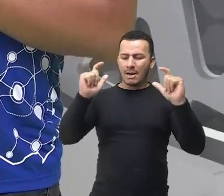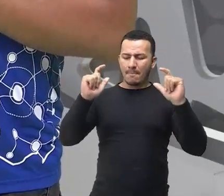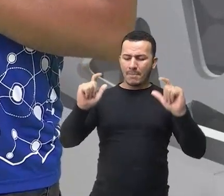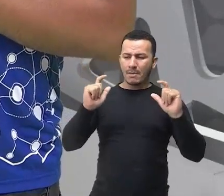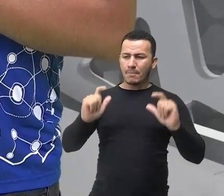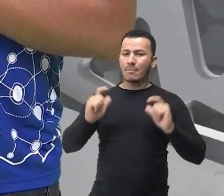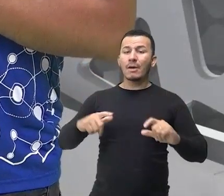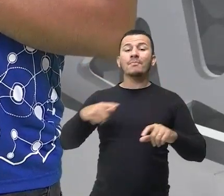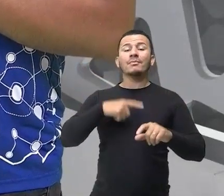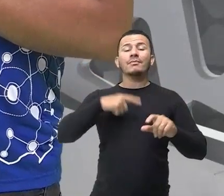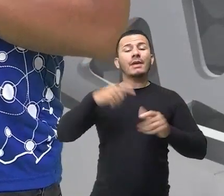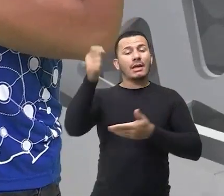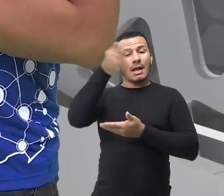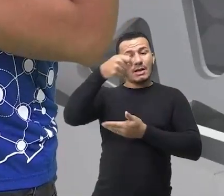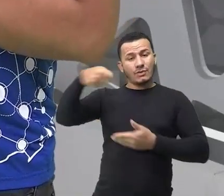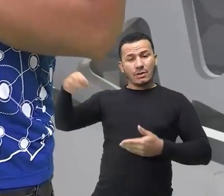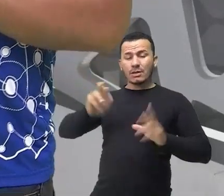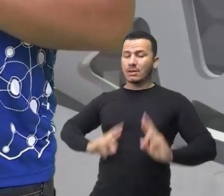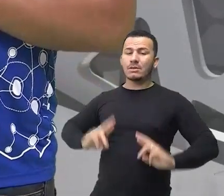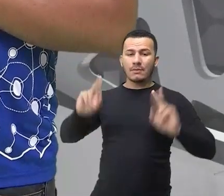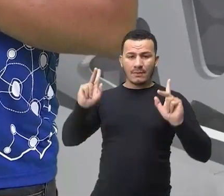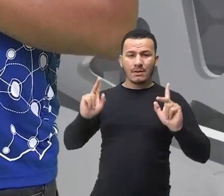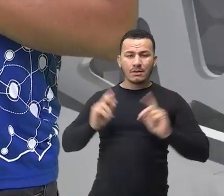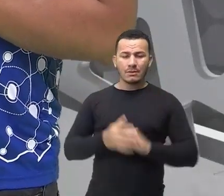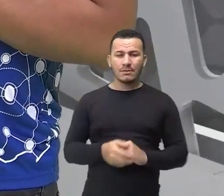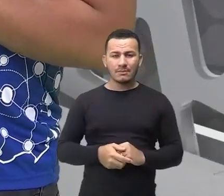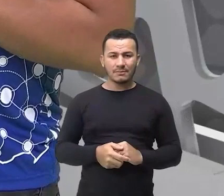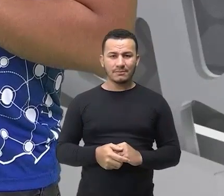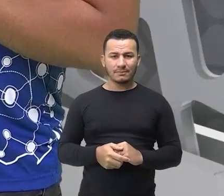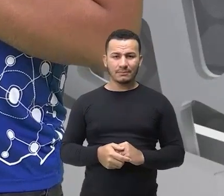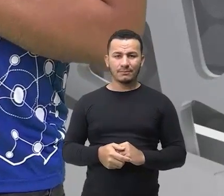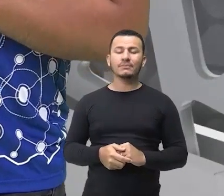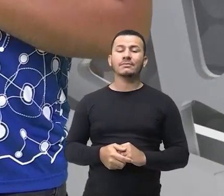uma escrita diferenciada, certo? E observem